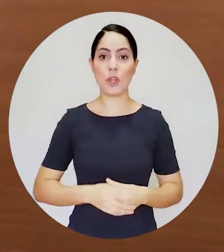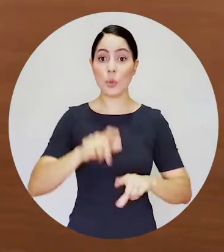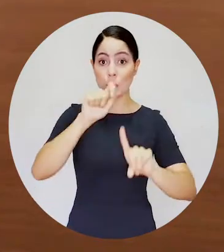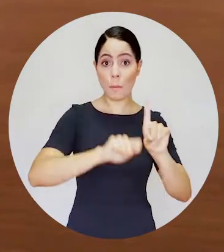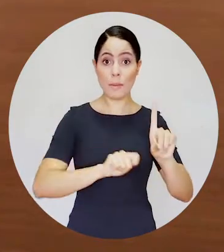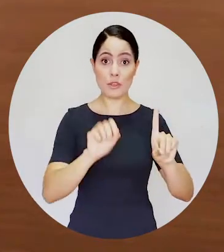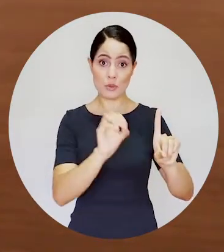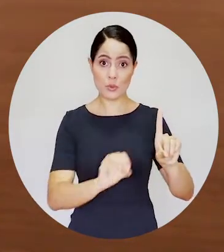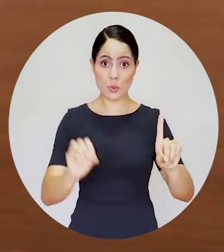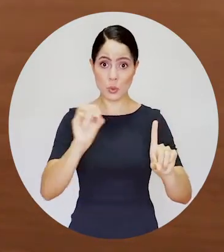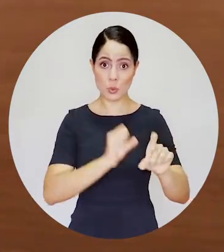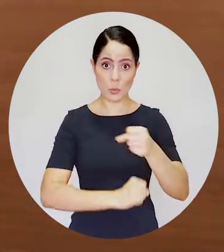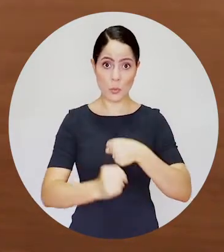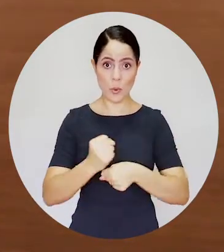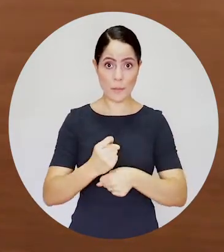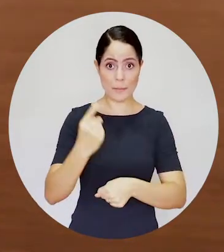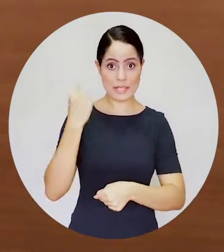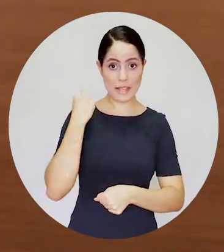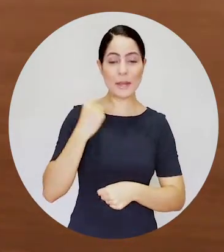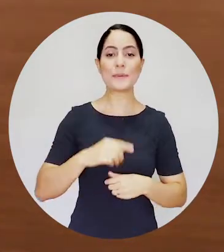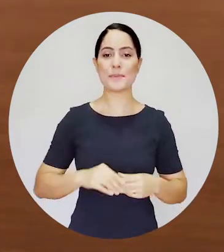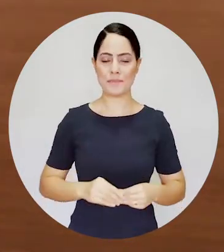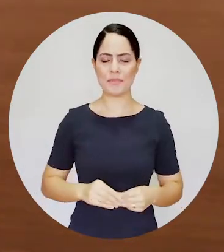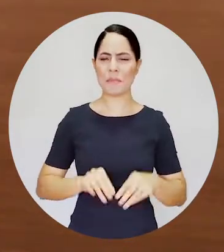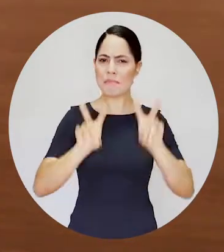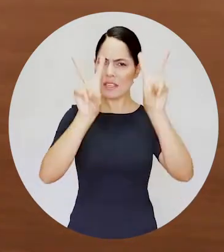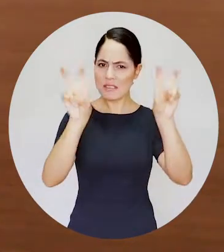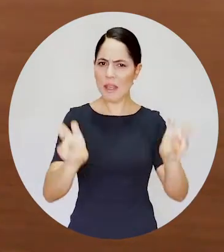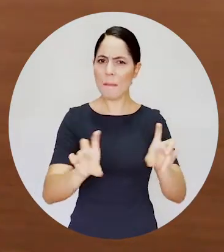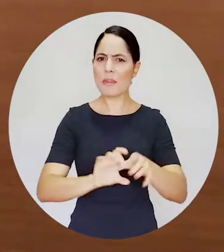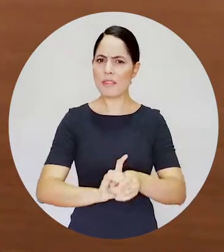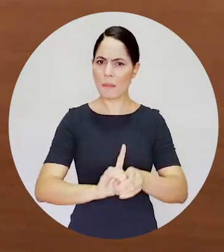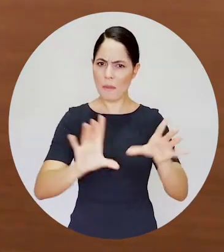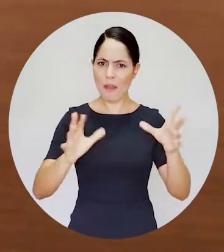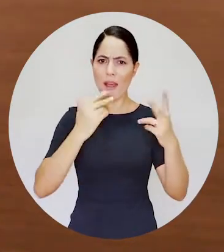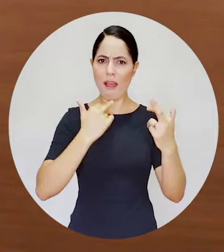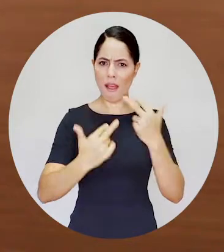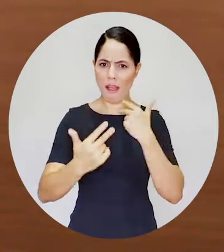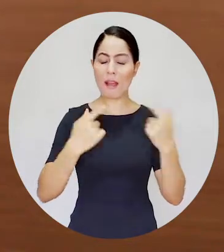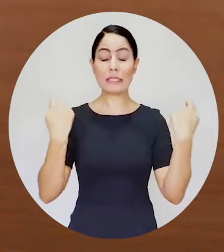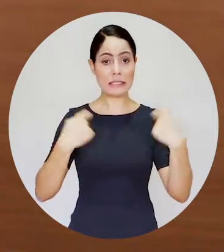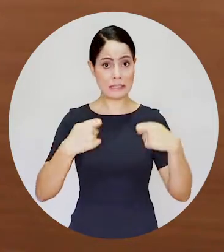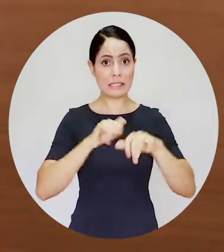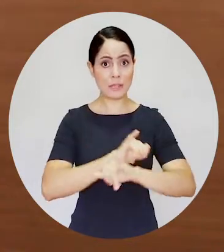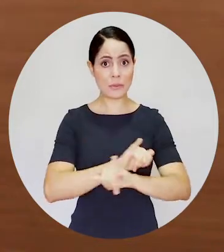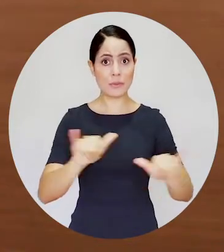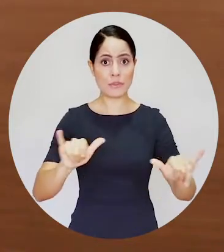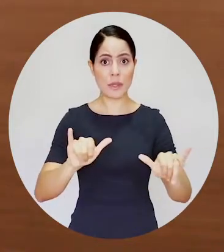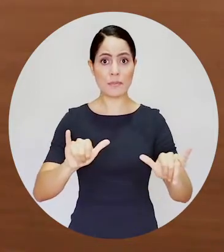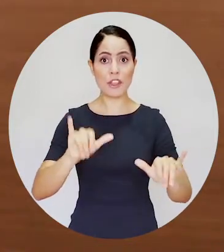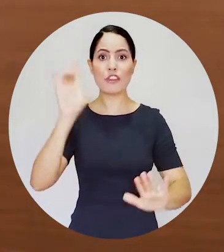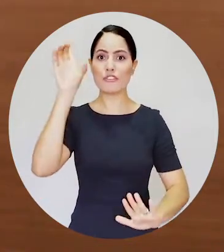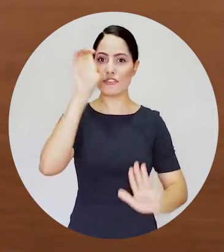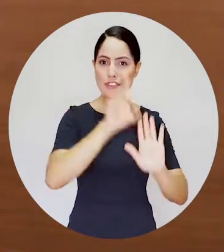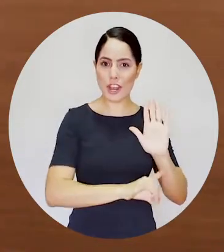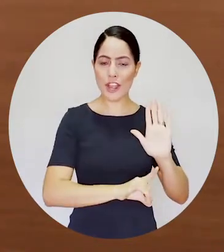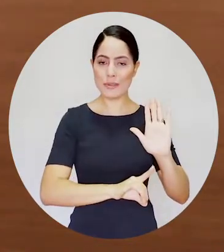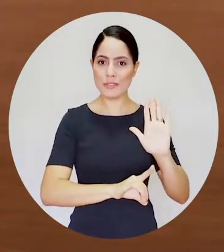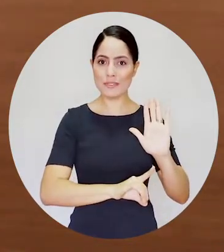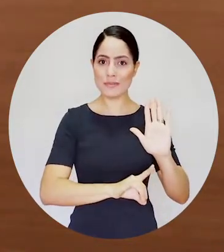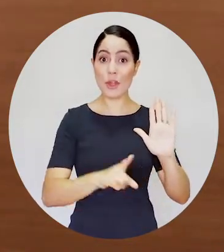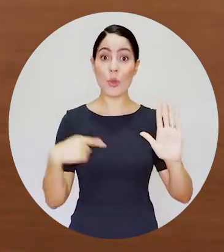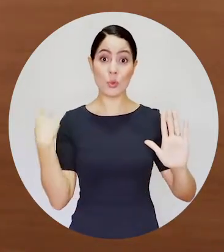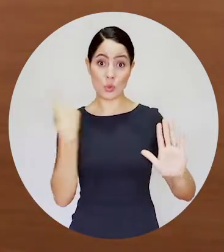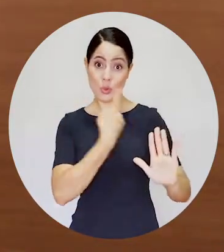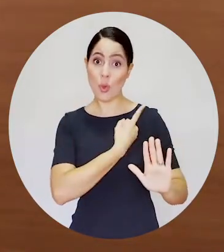Um programa que foi gravado em outubro do ano passado, mas um tema atual e ainda necessário para a garantia dos